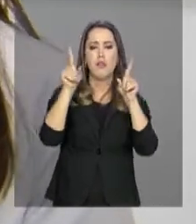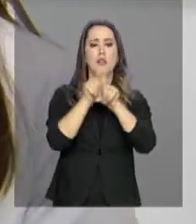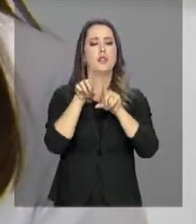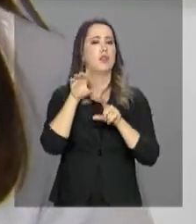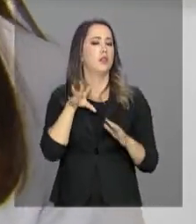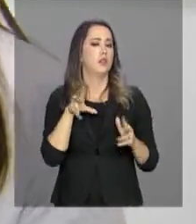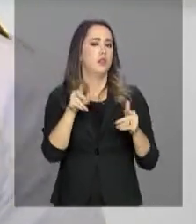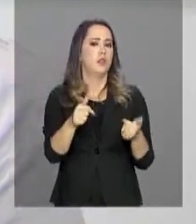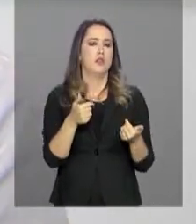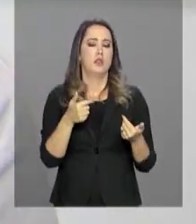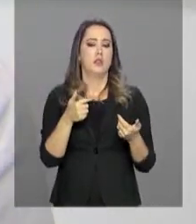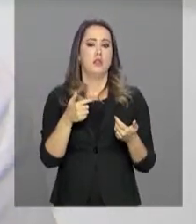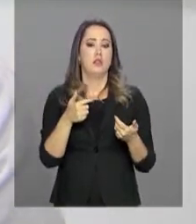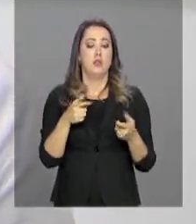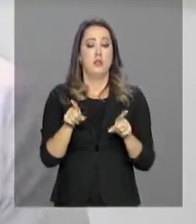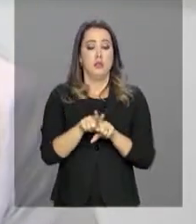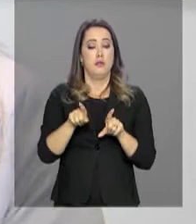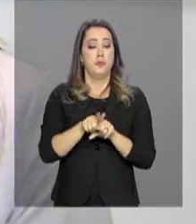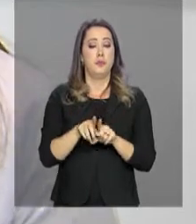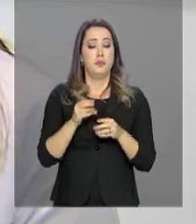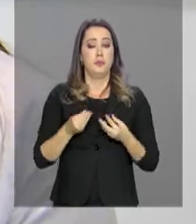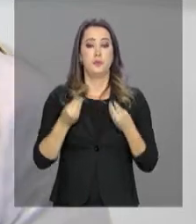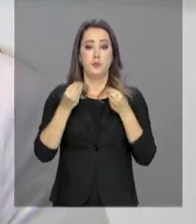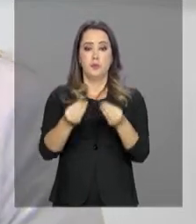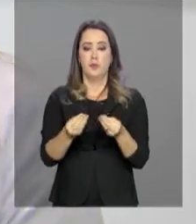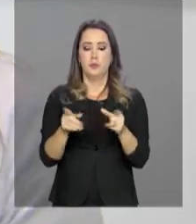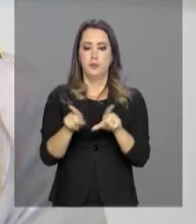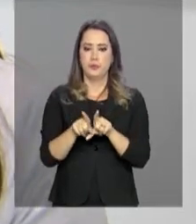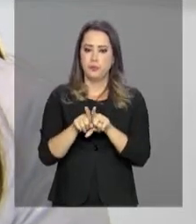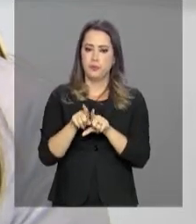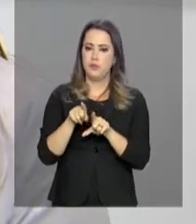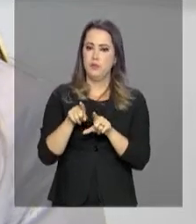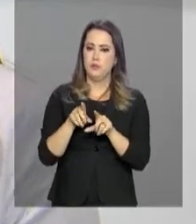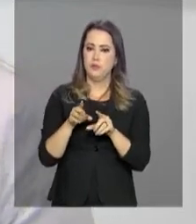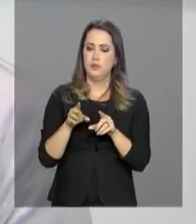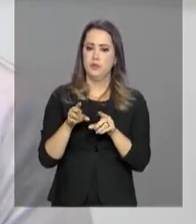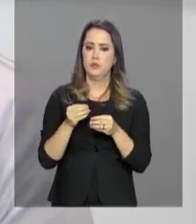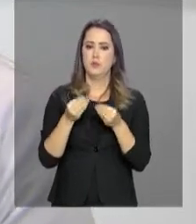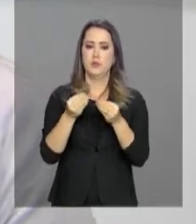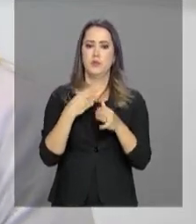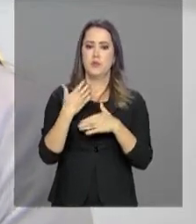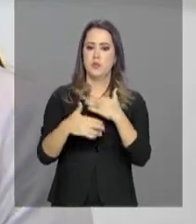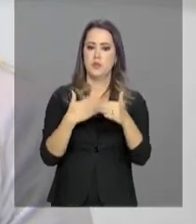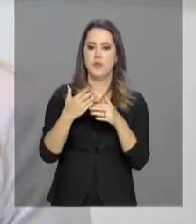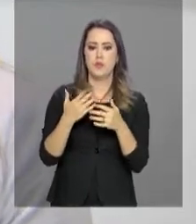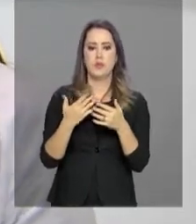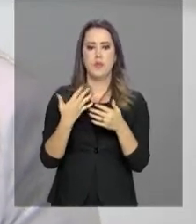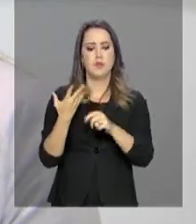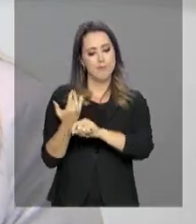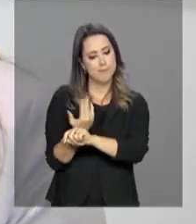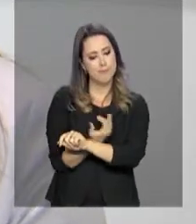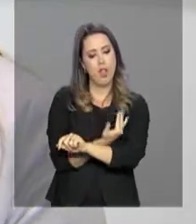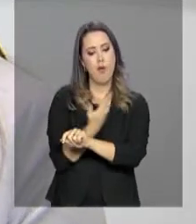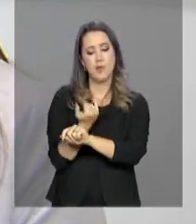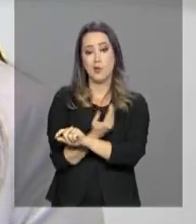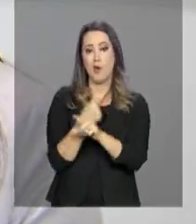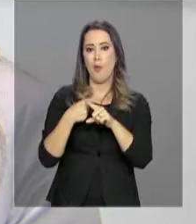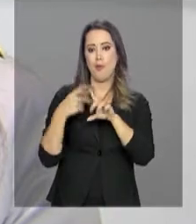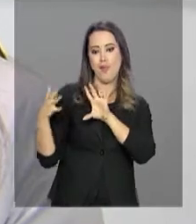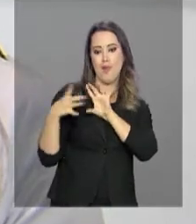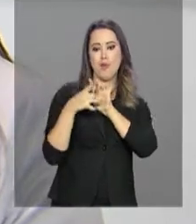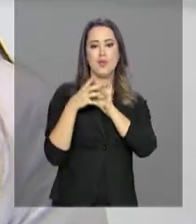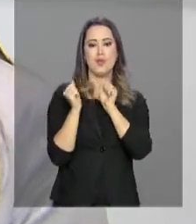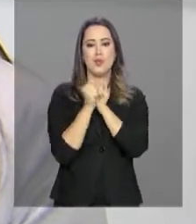é além de fornecer também uma forma de desenvolvimento emocional porque o vínculo com a mãe